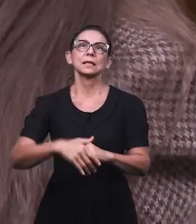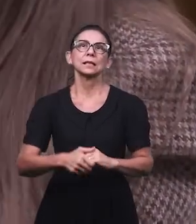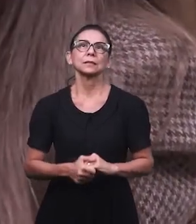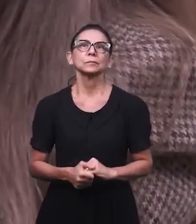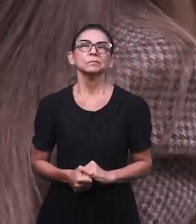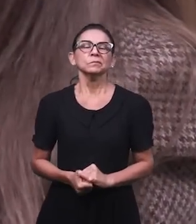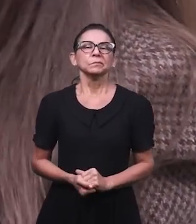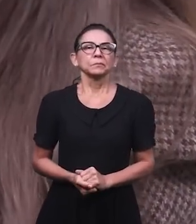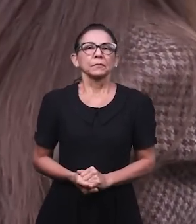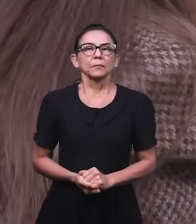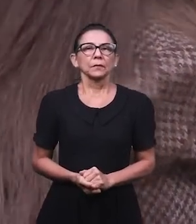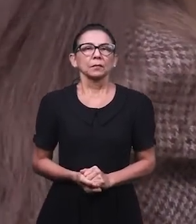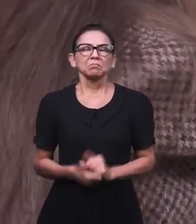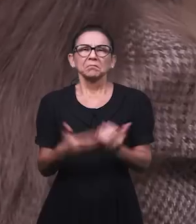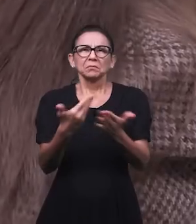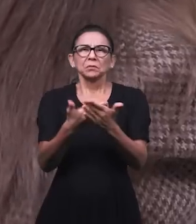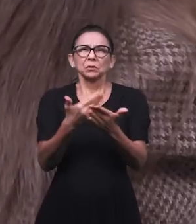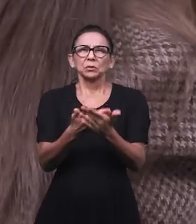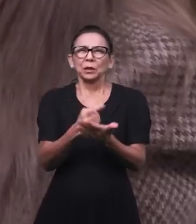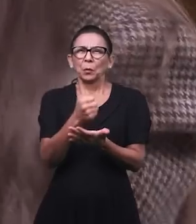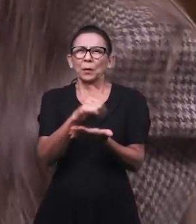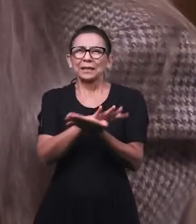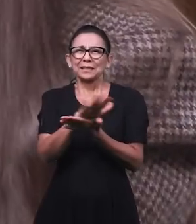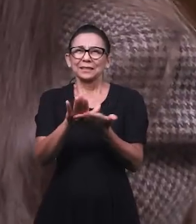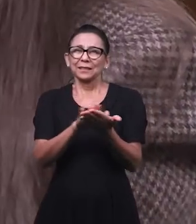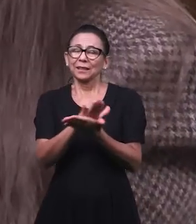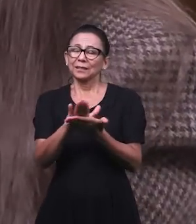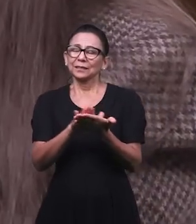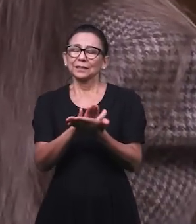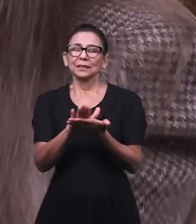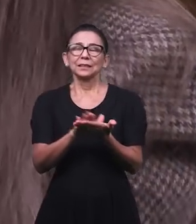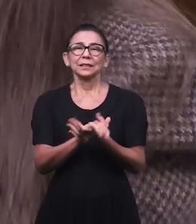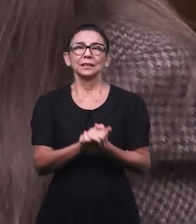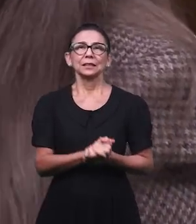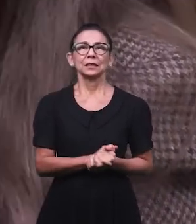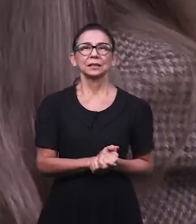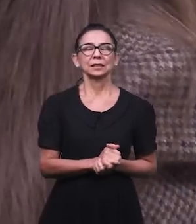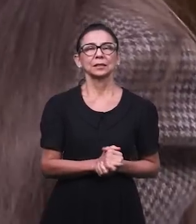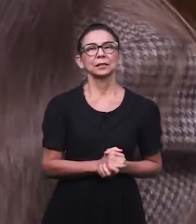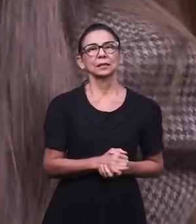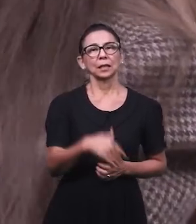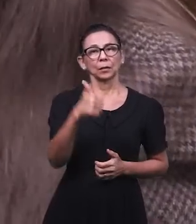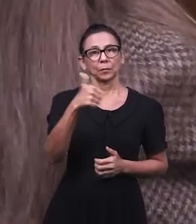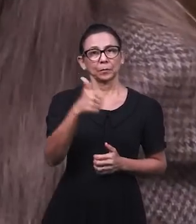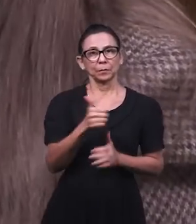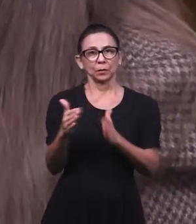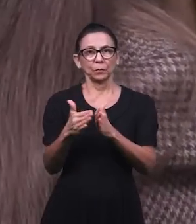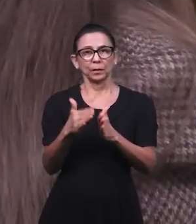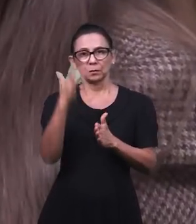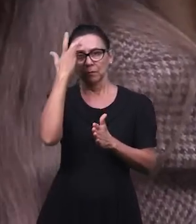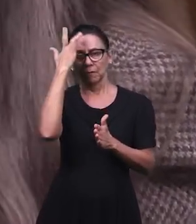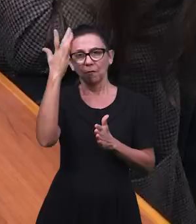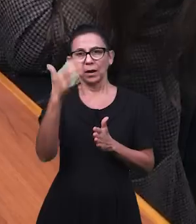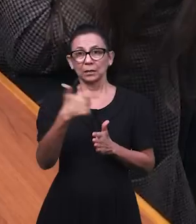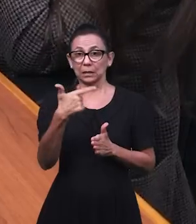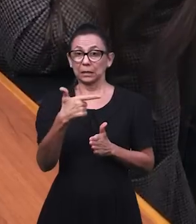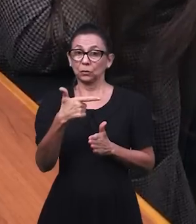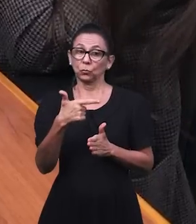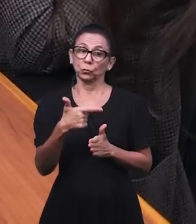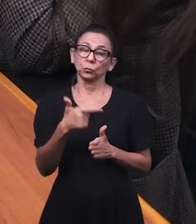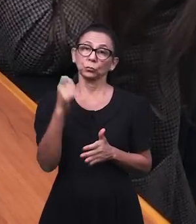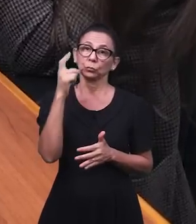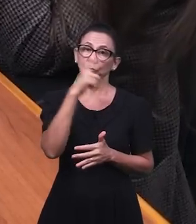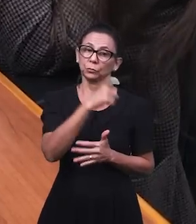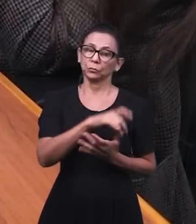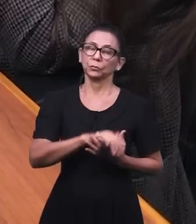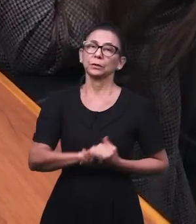o ano, aquelas 2 matérias específicas para a segunda fase. A primeira fase é meio geral, né? Mas a segunda fase, nada. E eu passei. Eu falei,